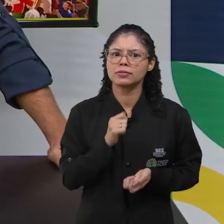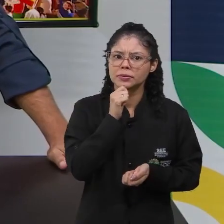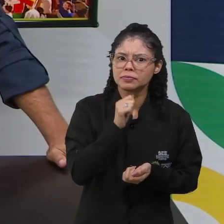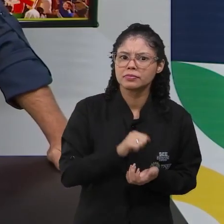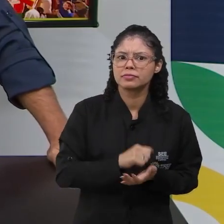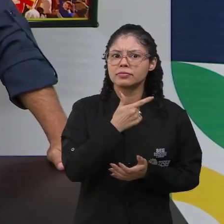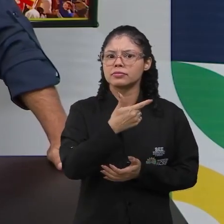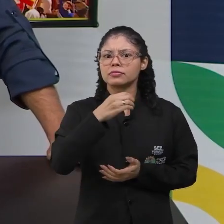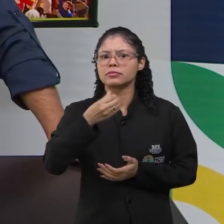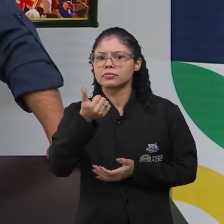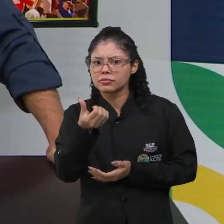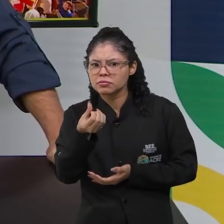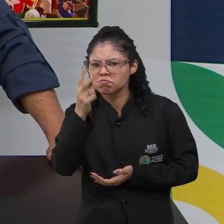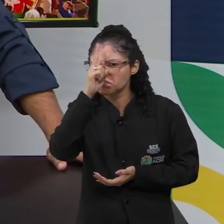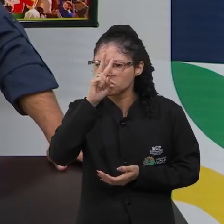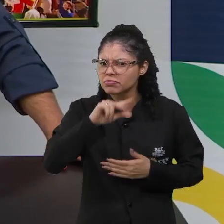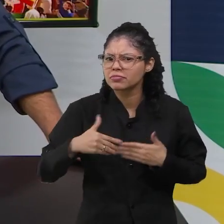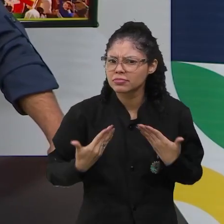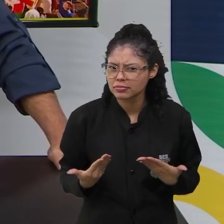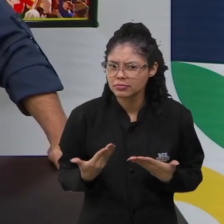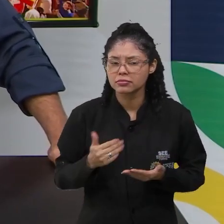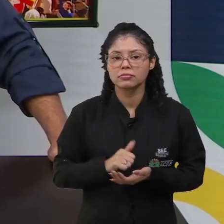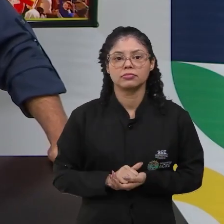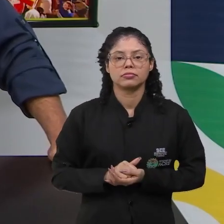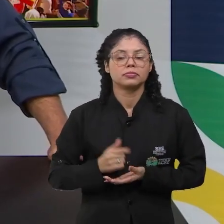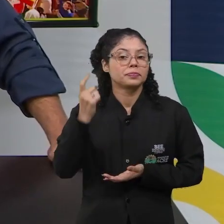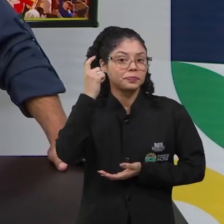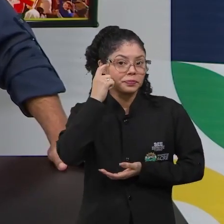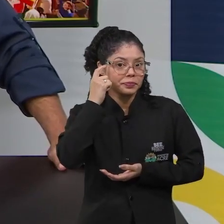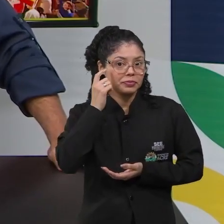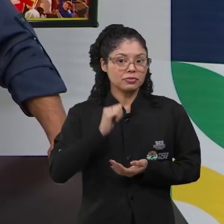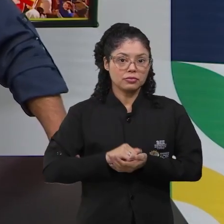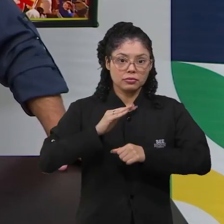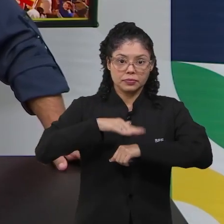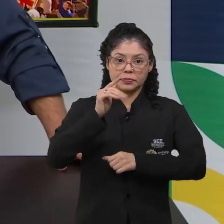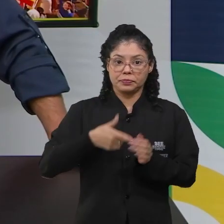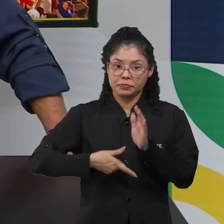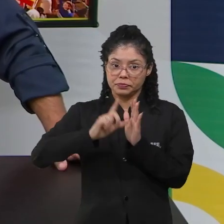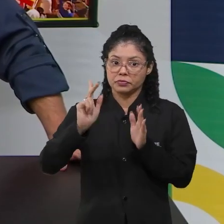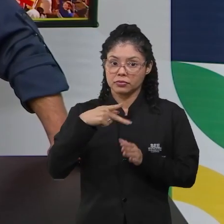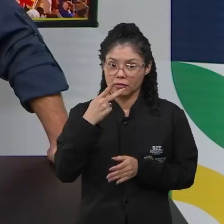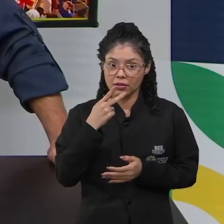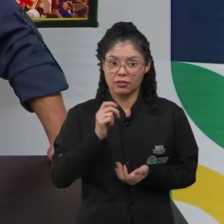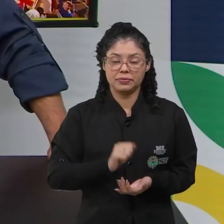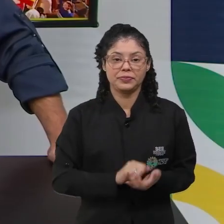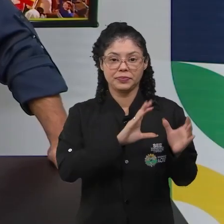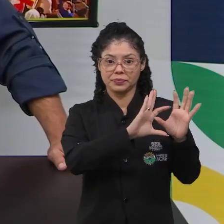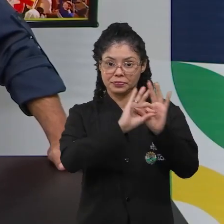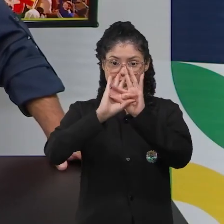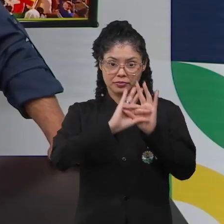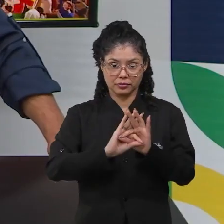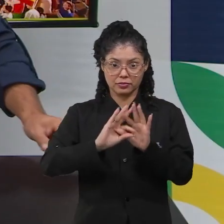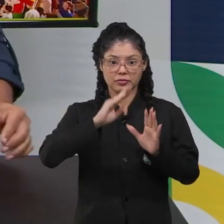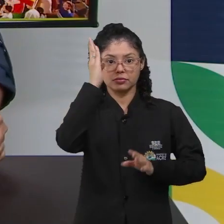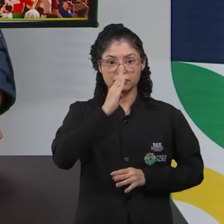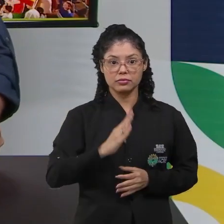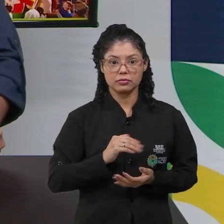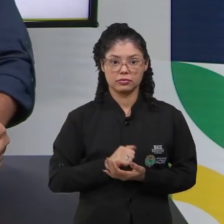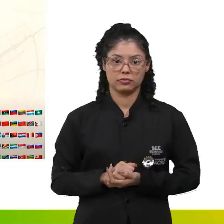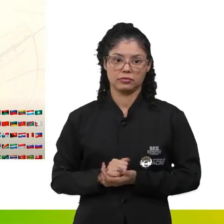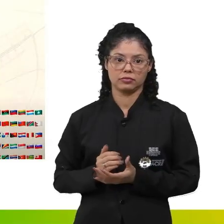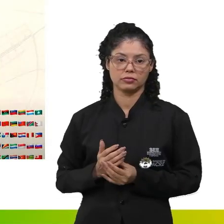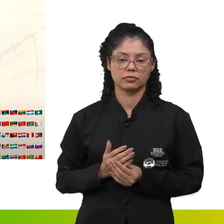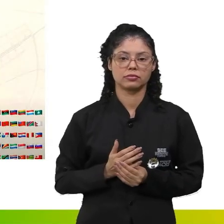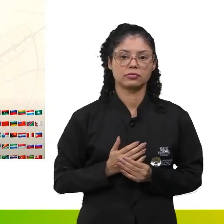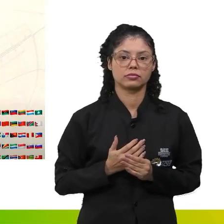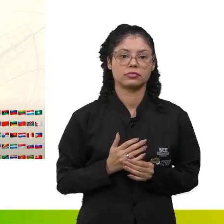em 2016 que você não se lembra, rapaz? Vamos pensar, mas antes de a gente falar da Olimpíada no Brasil, vamos ver aqui algumas